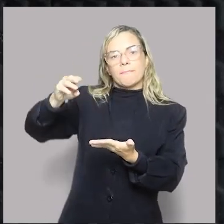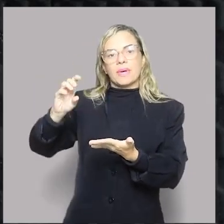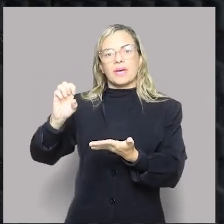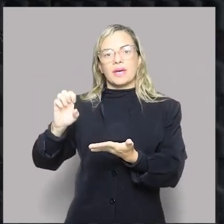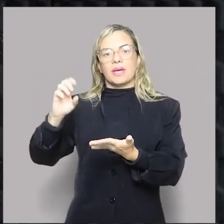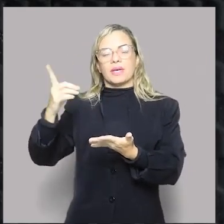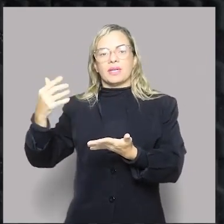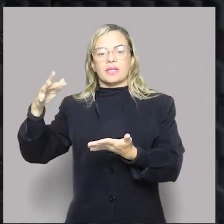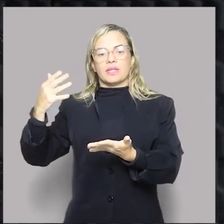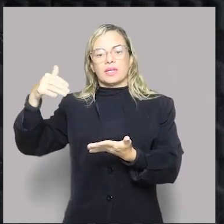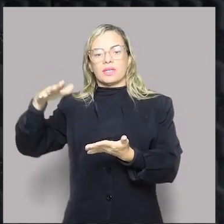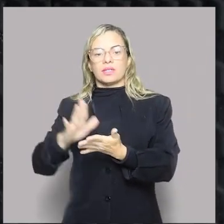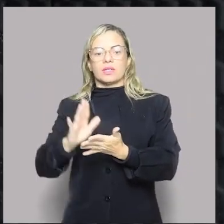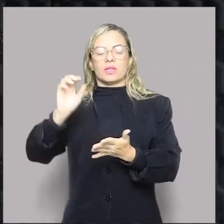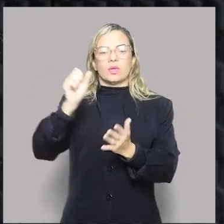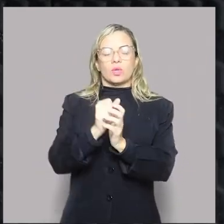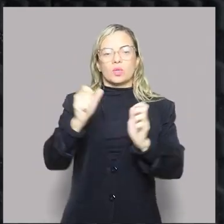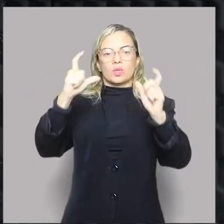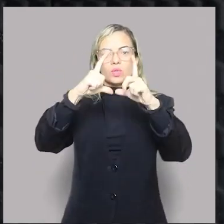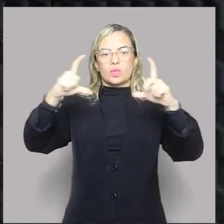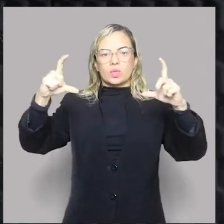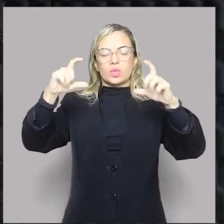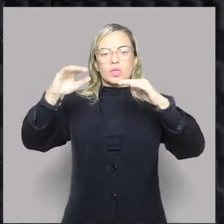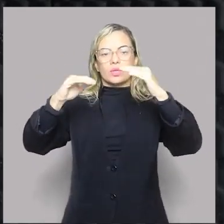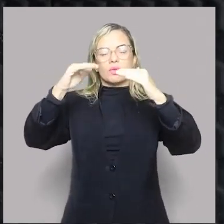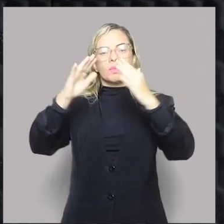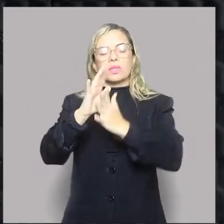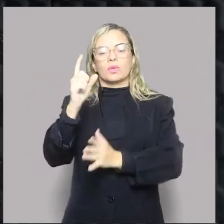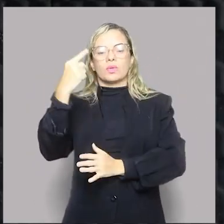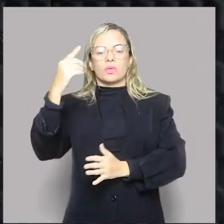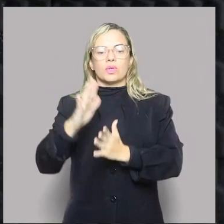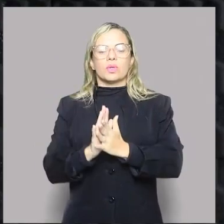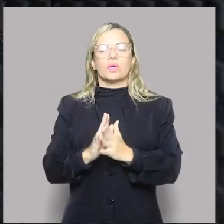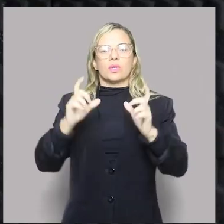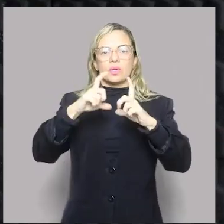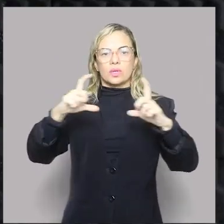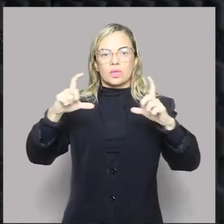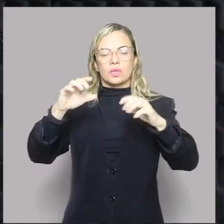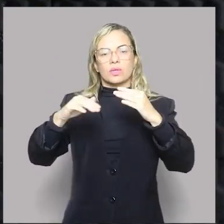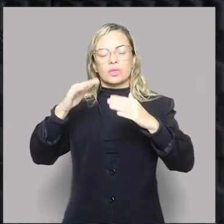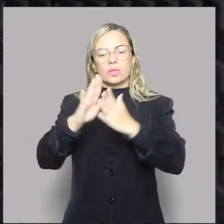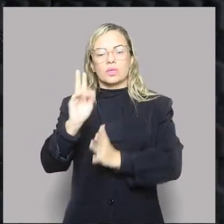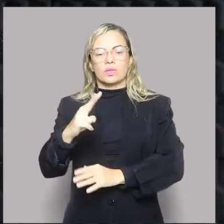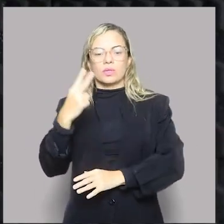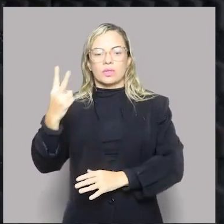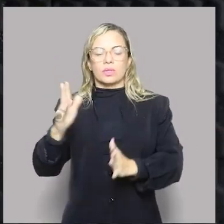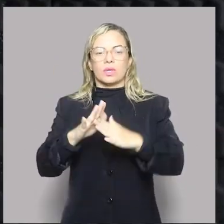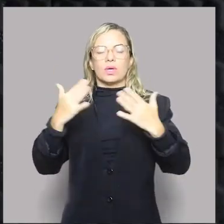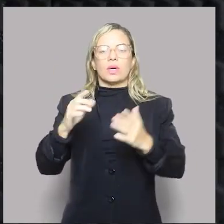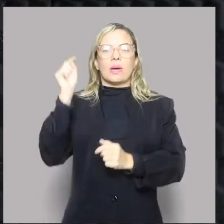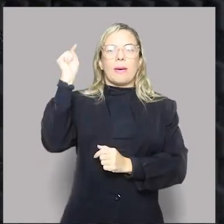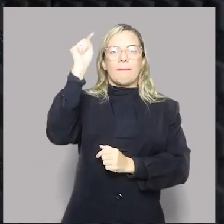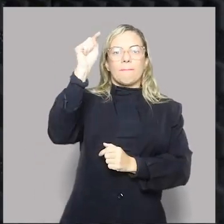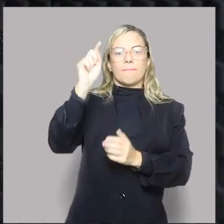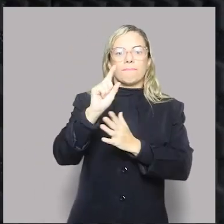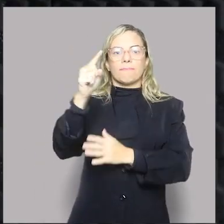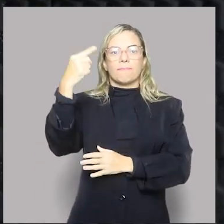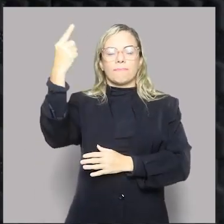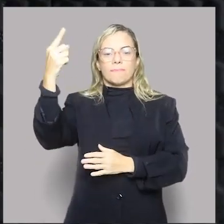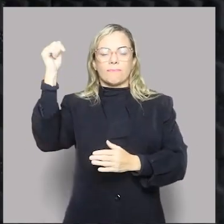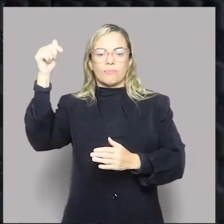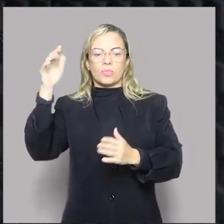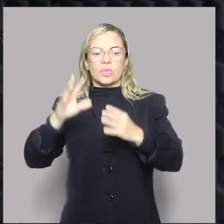Olá, querido candidato, seja bem-vindo a mais uma aula do Aprova Mais Enem dos Concursos, mais uma iniciativa do Governo do Estado